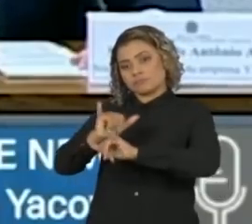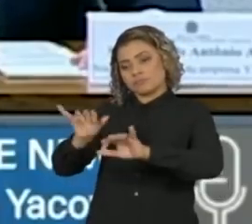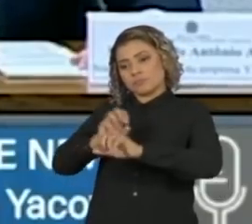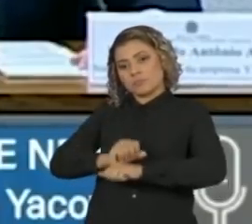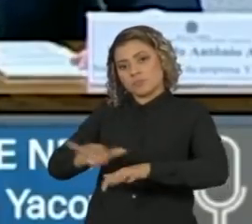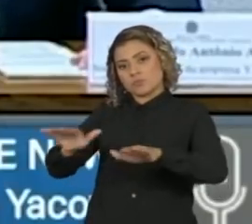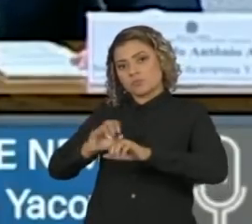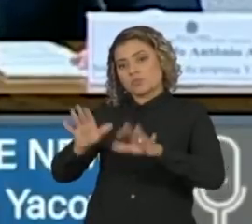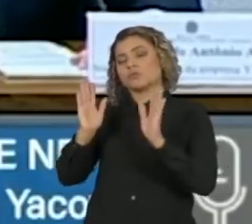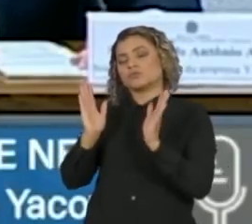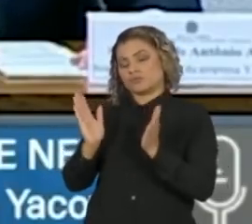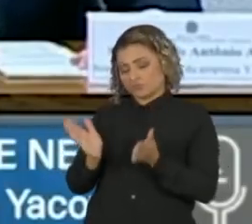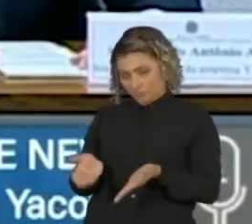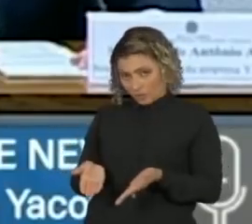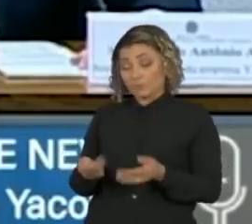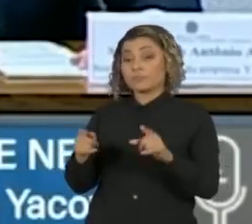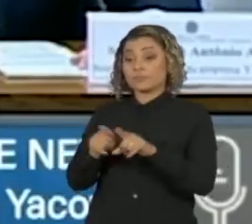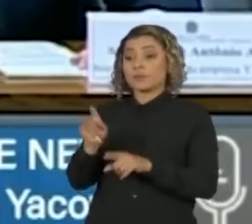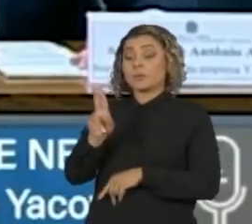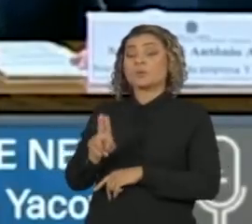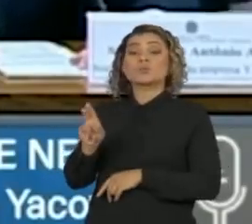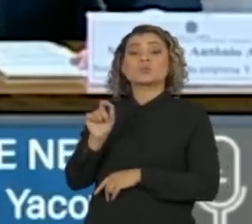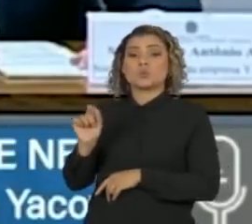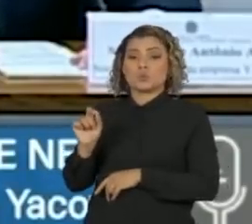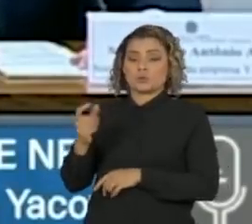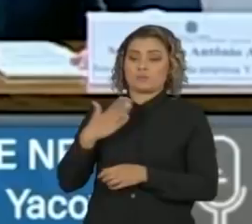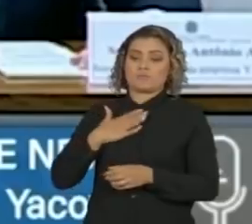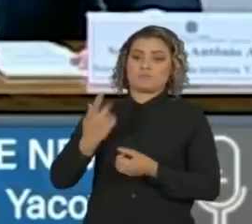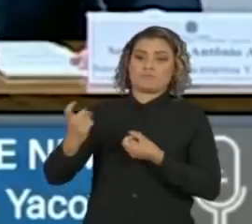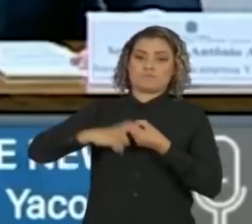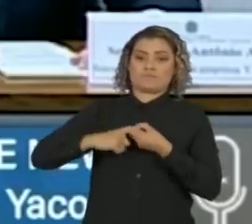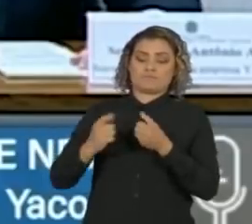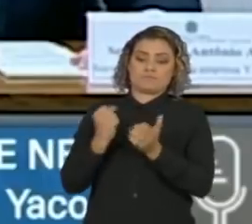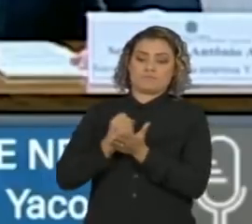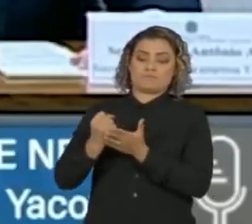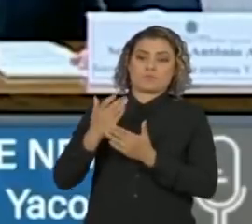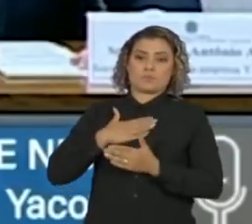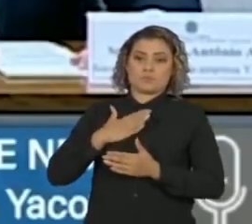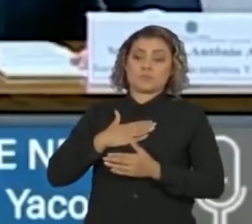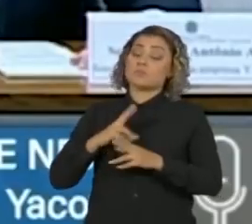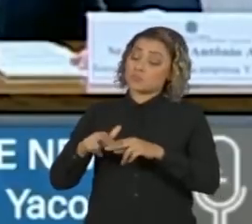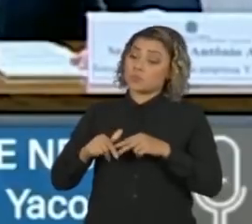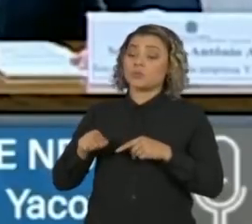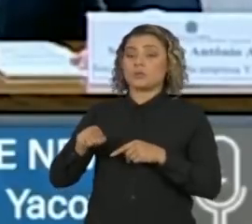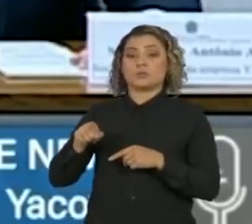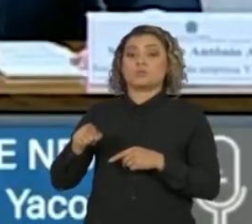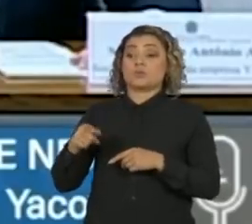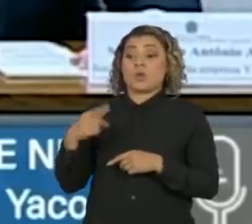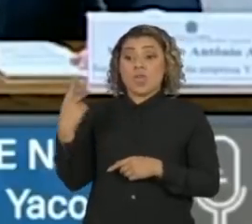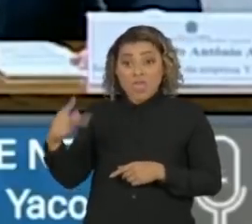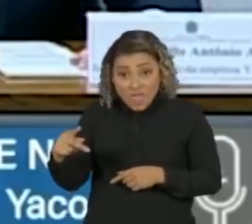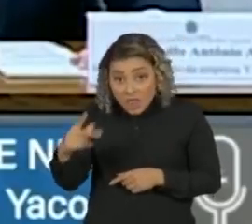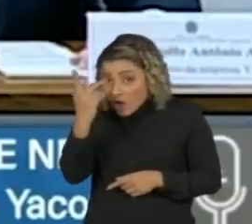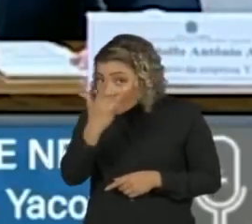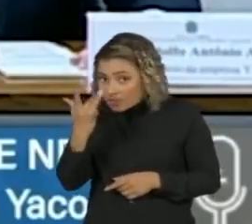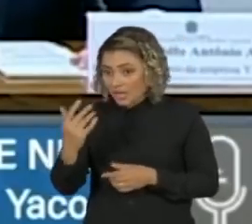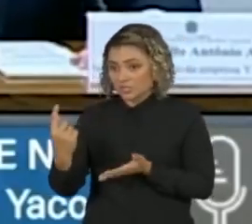utilizava a plataforma e utilizou a nossa ferramenta, tá? Então, logo, diretamente não foi